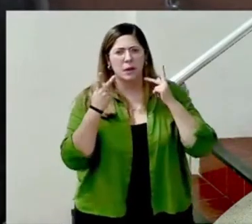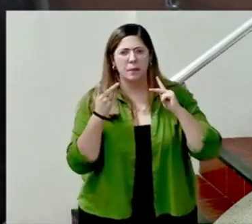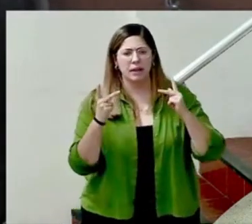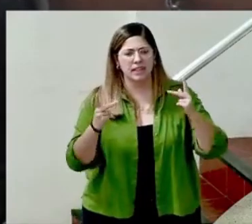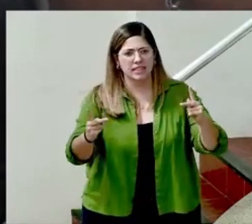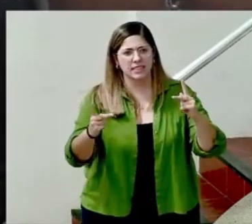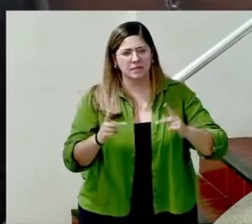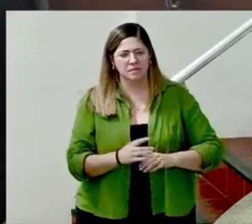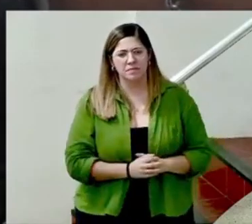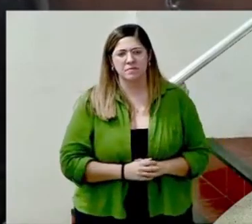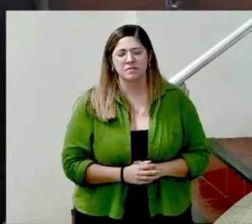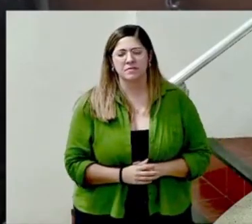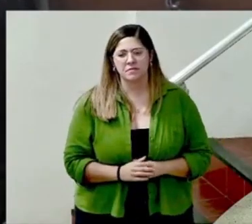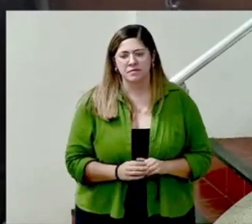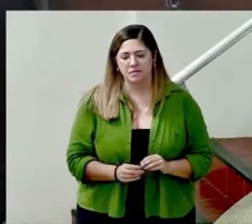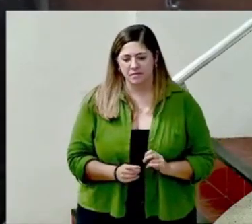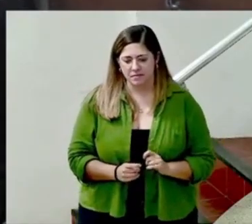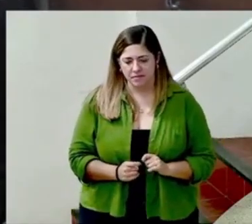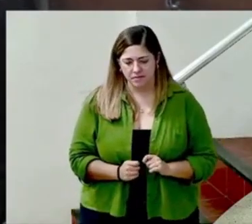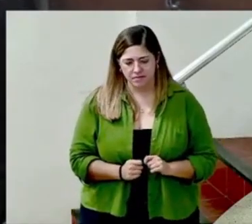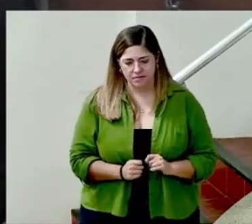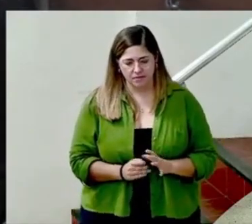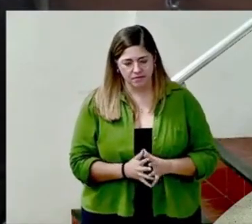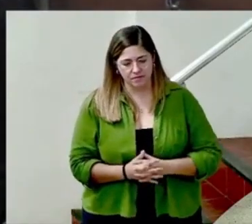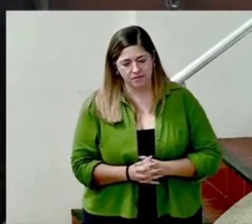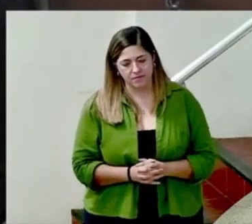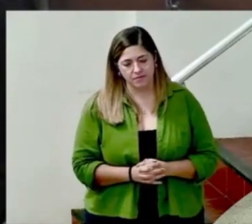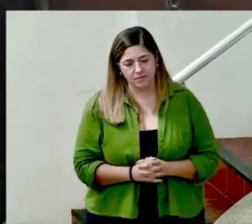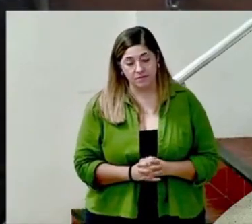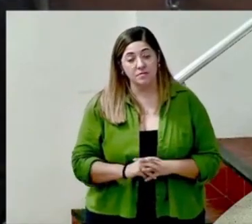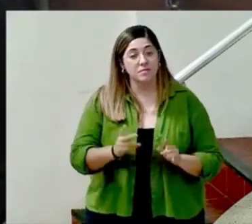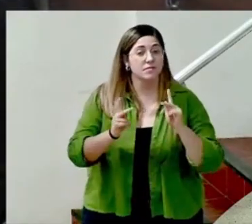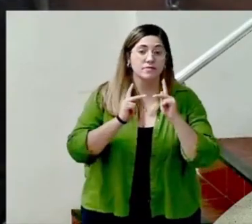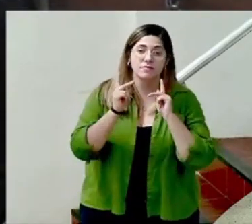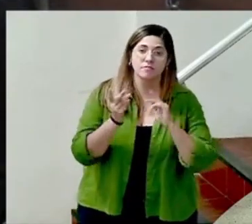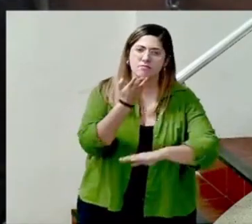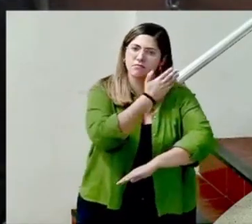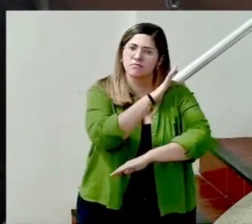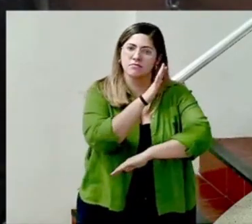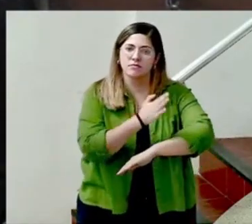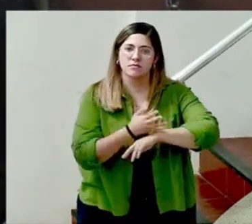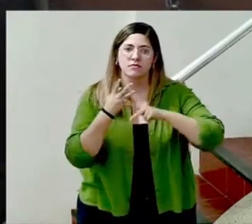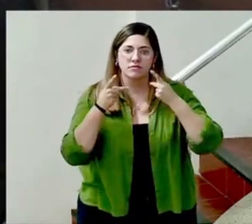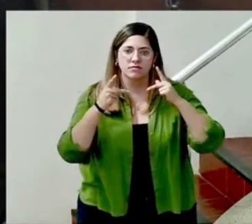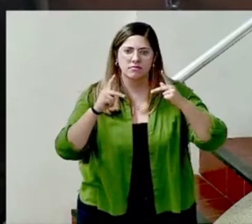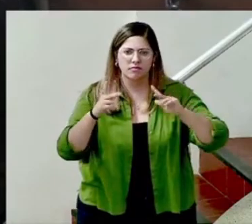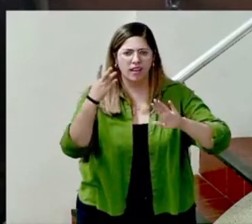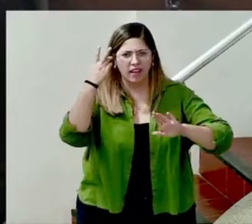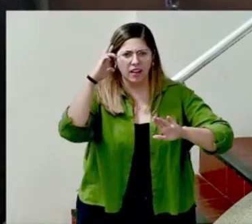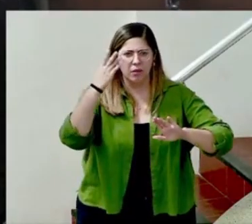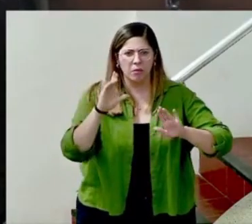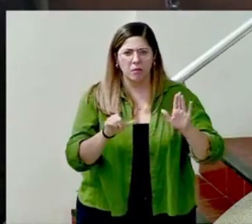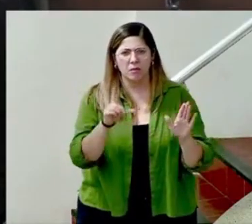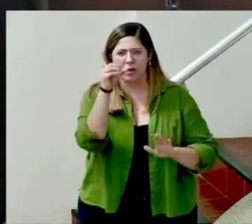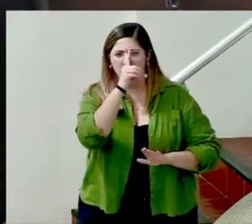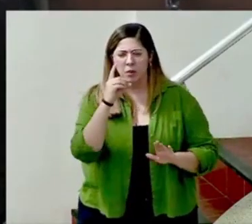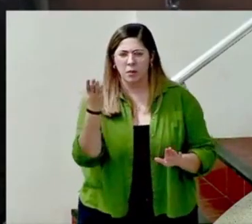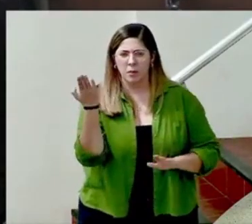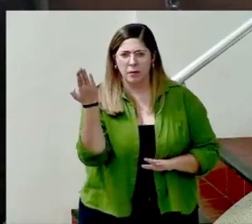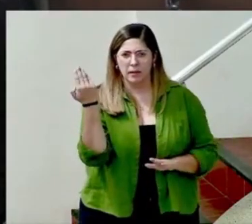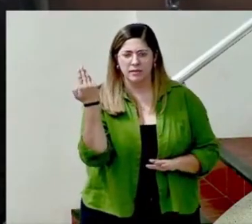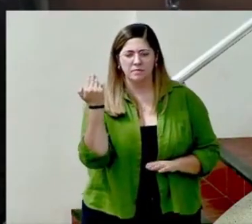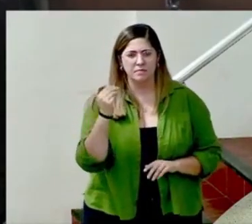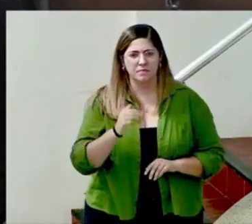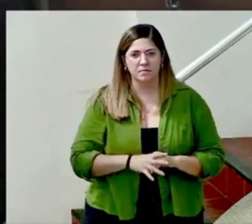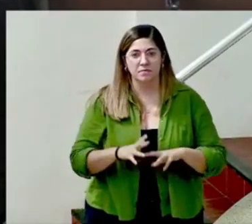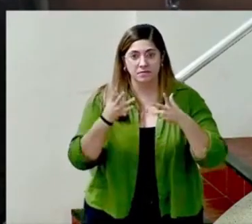entramos numa nova sessão do Sermão do Monte. Do sermão que Jesus pregou para os